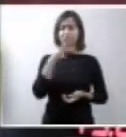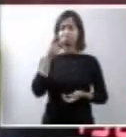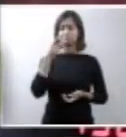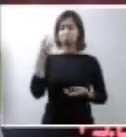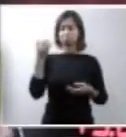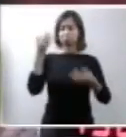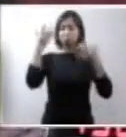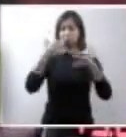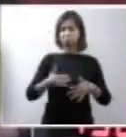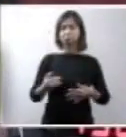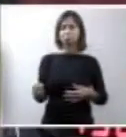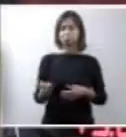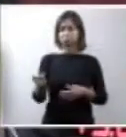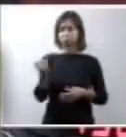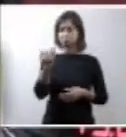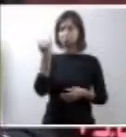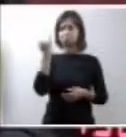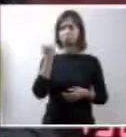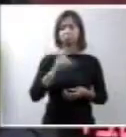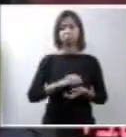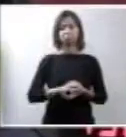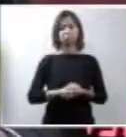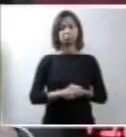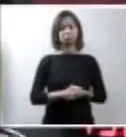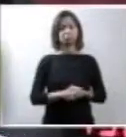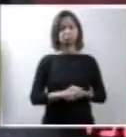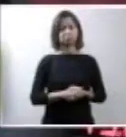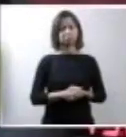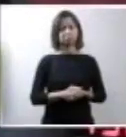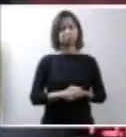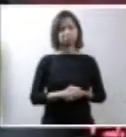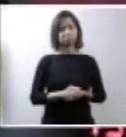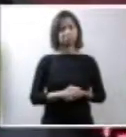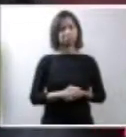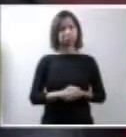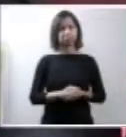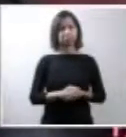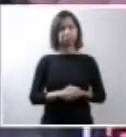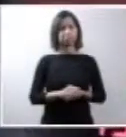relevante, que é relativo à questão